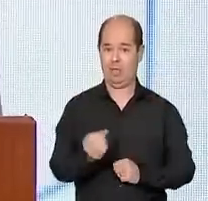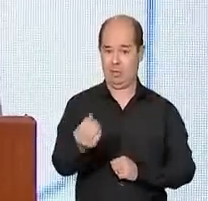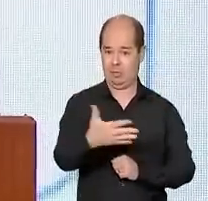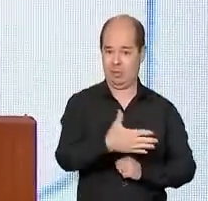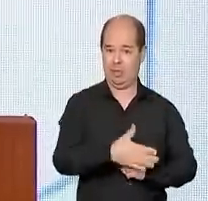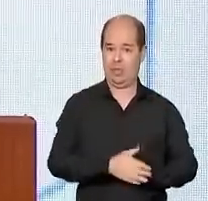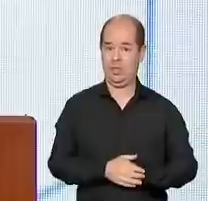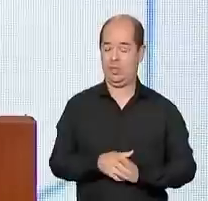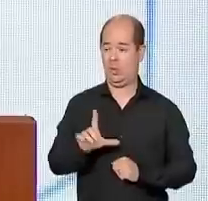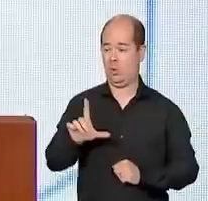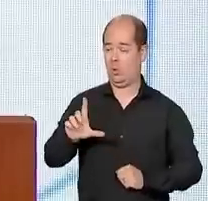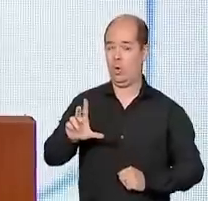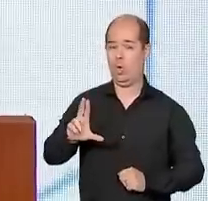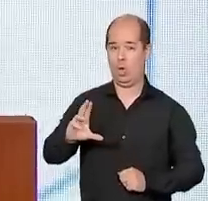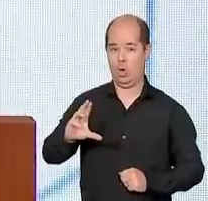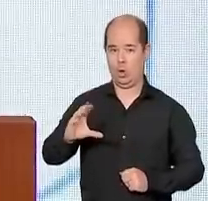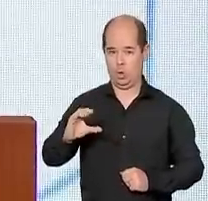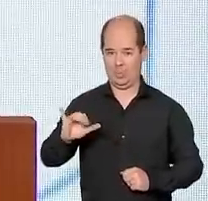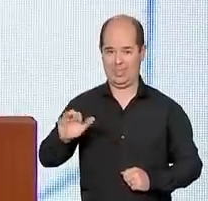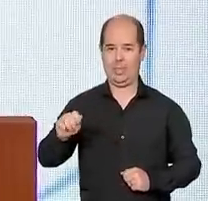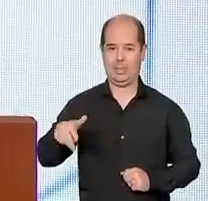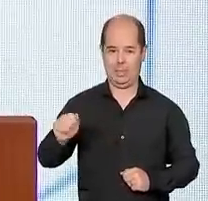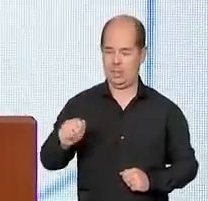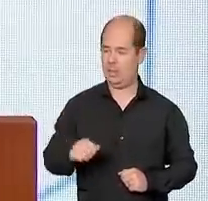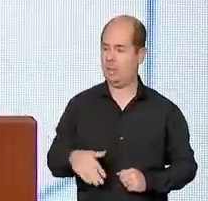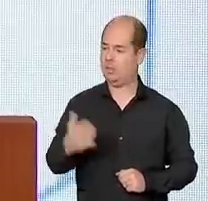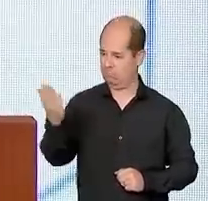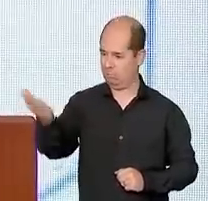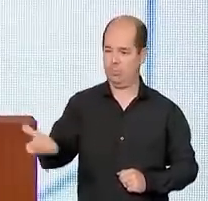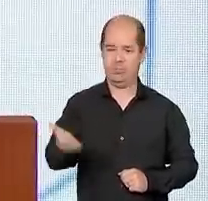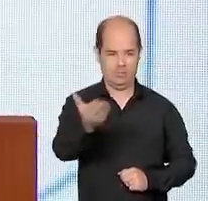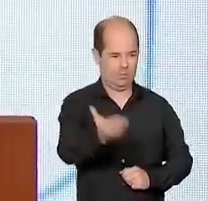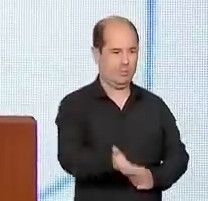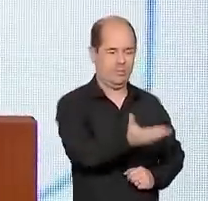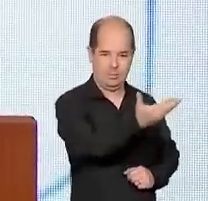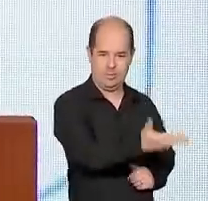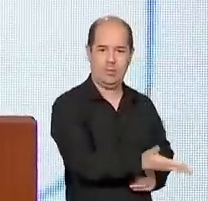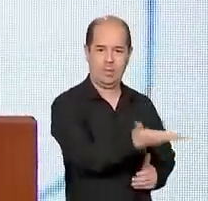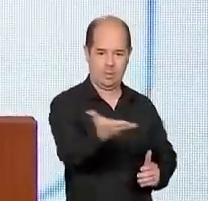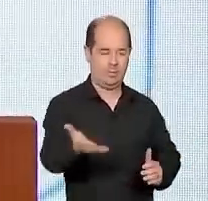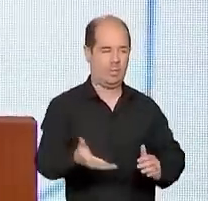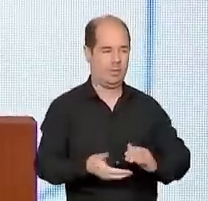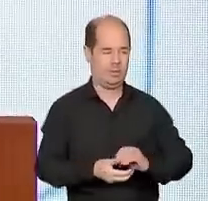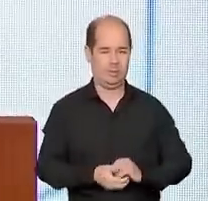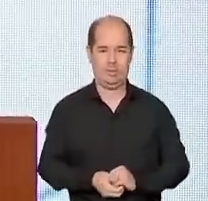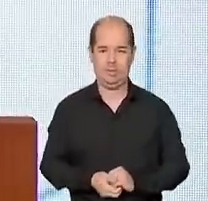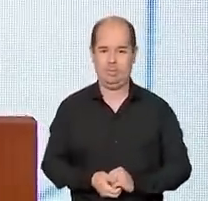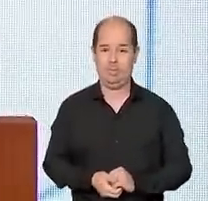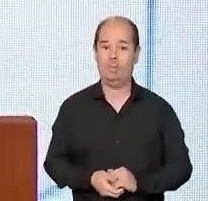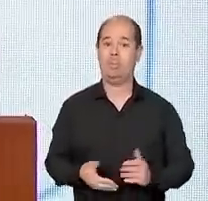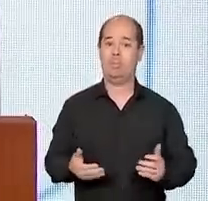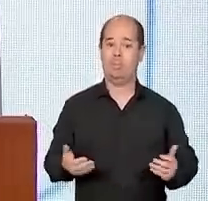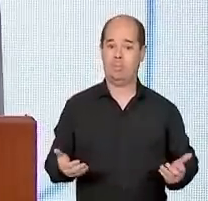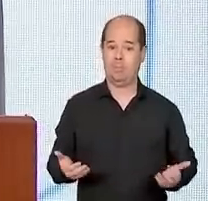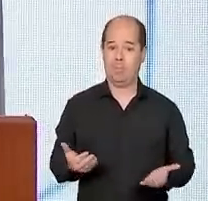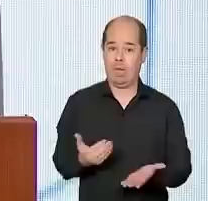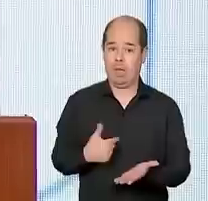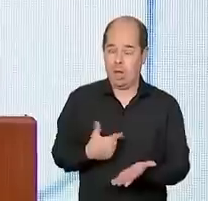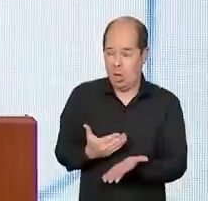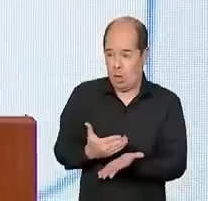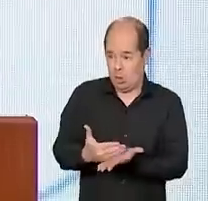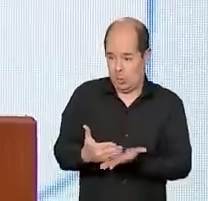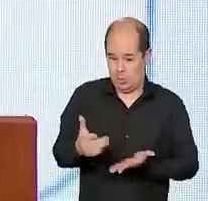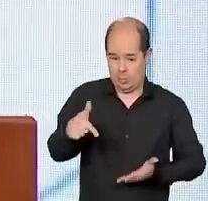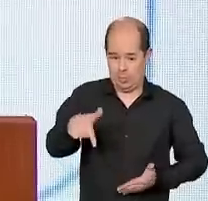Santos. Demais autoridades, senhoras e senhores. Inicialmente, ao